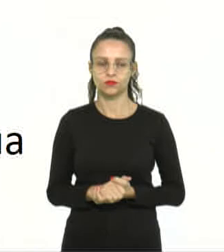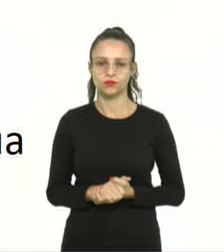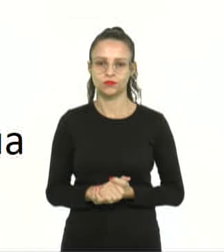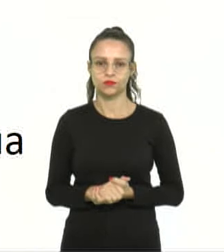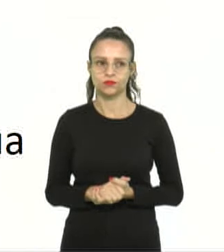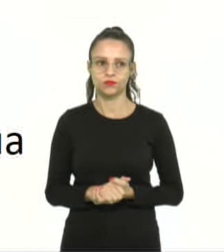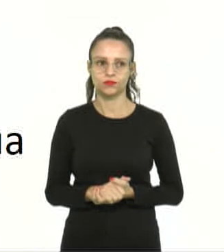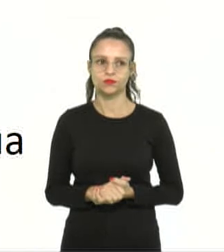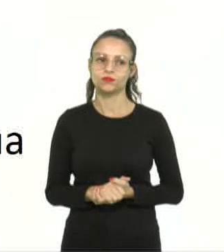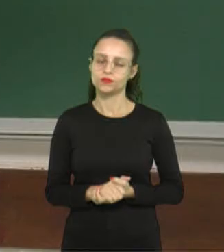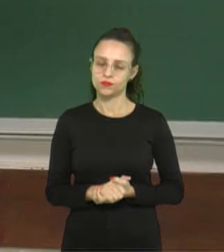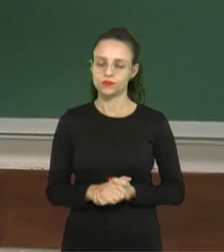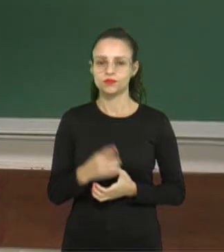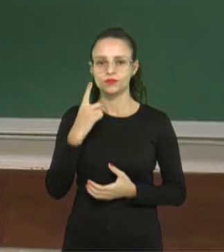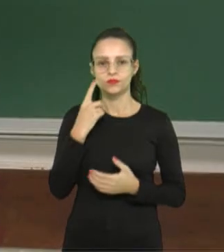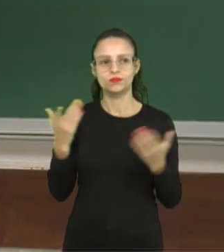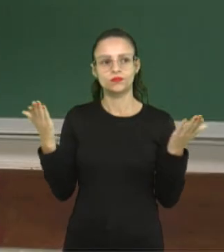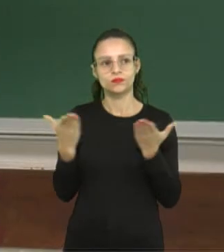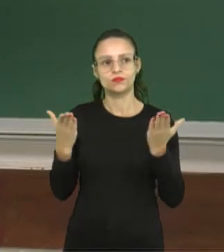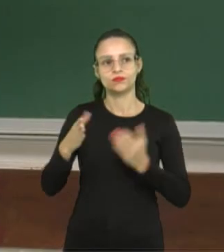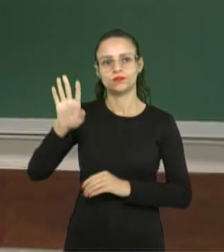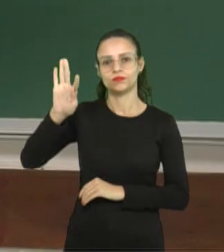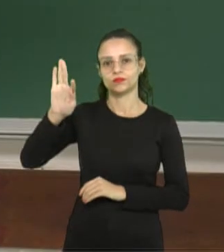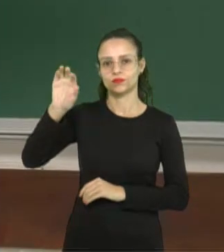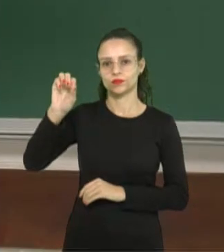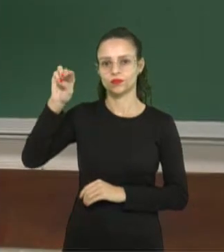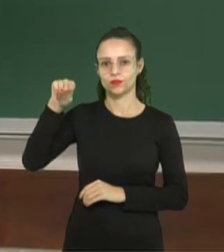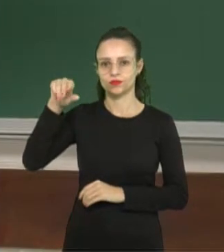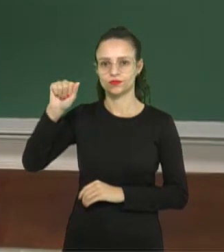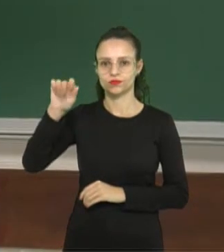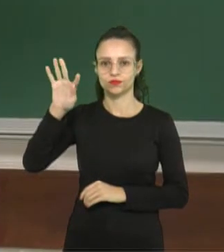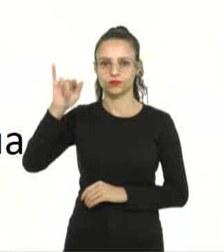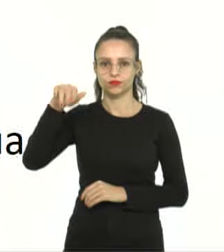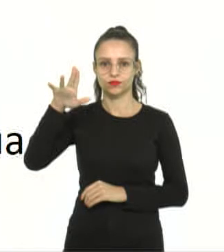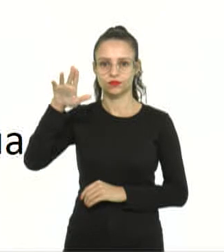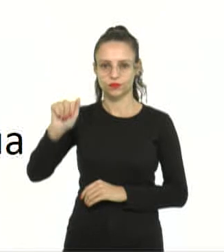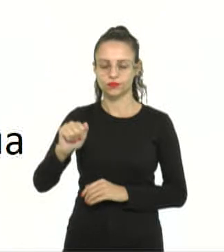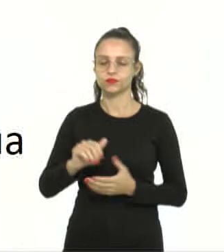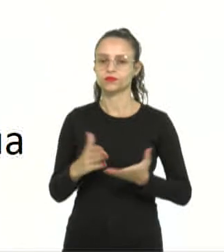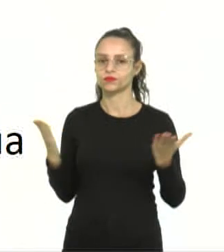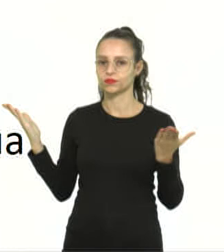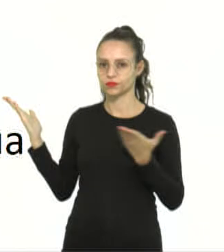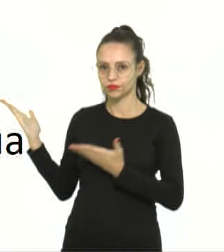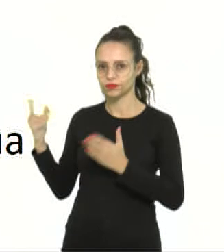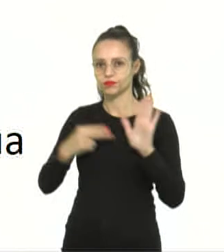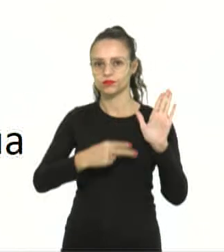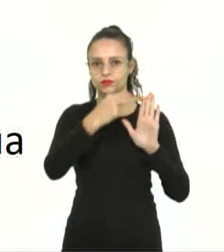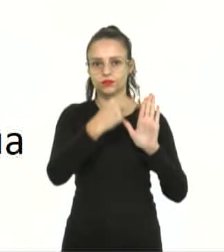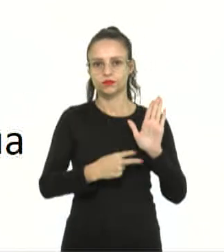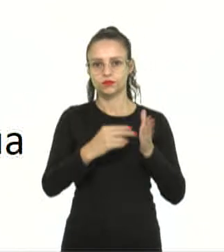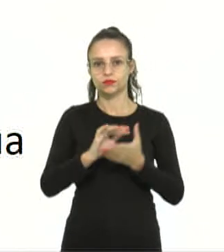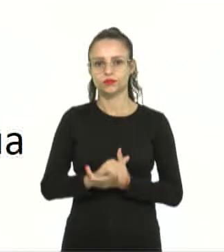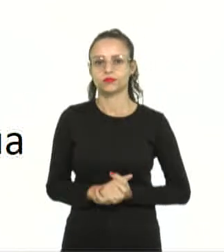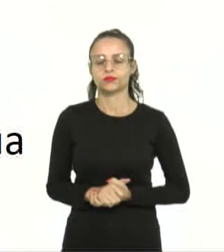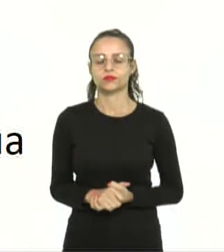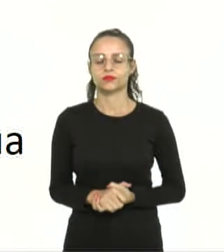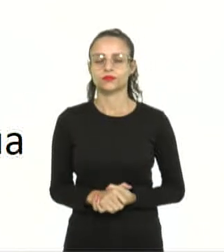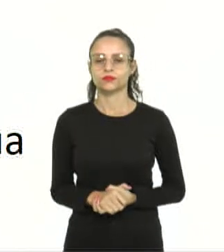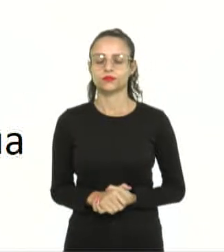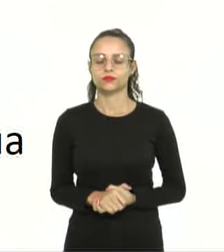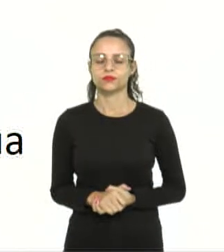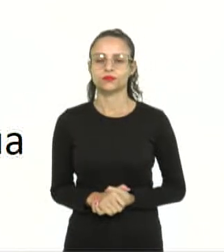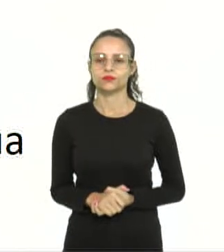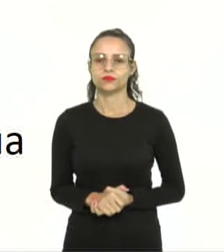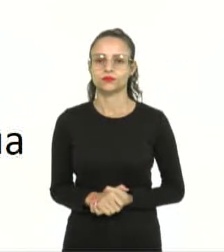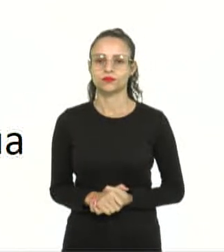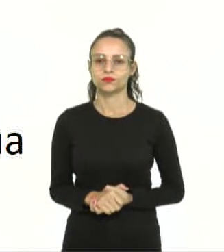fiesta. Vamos ver agora sobre la tomatina. Se celebra o último miércoles del mês de agosto,